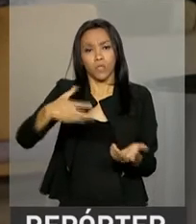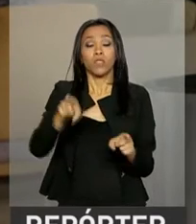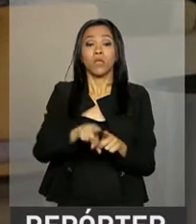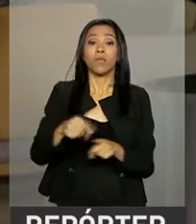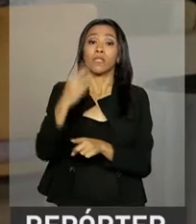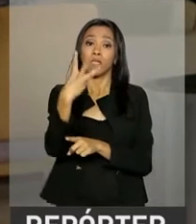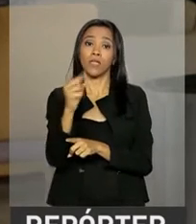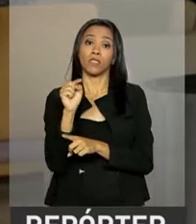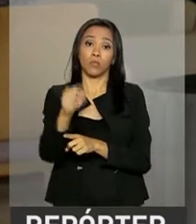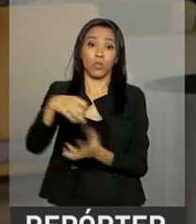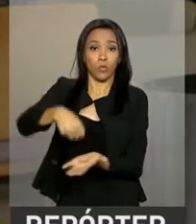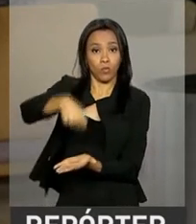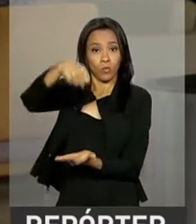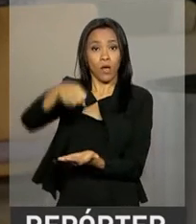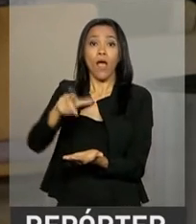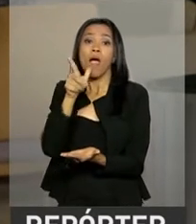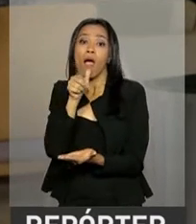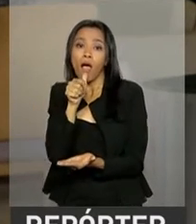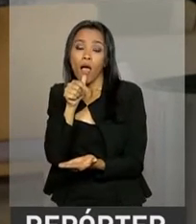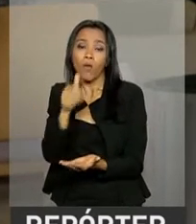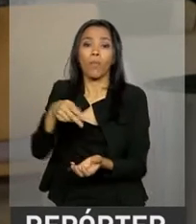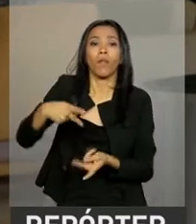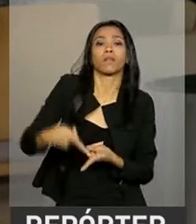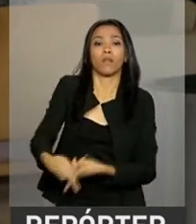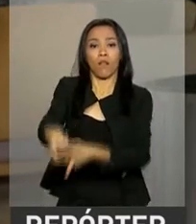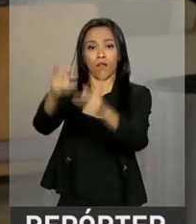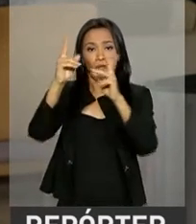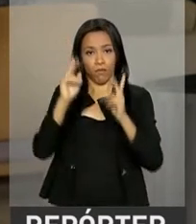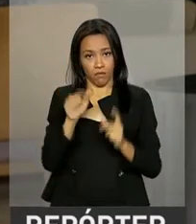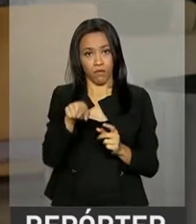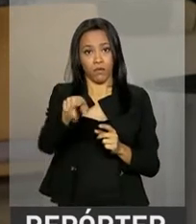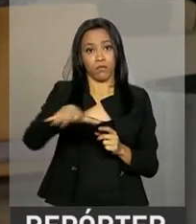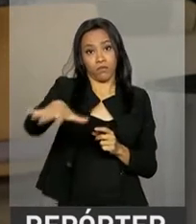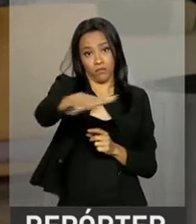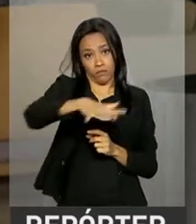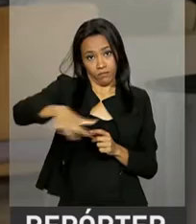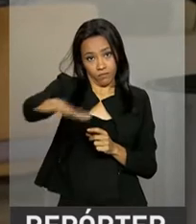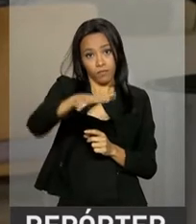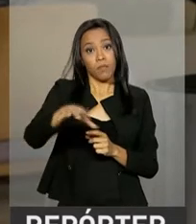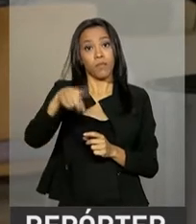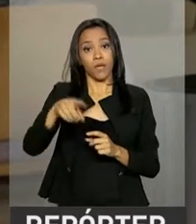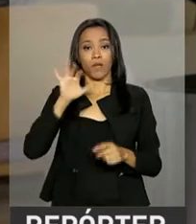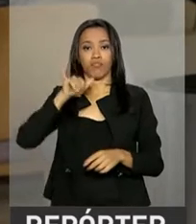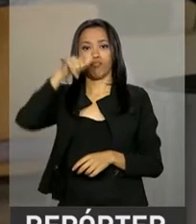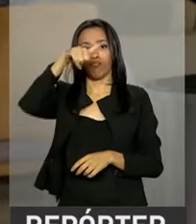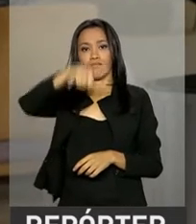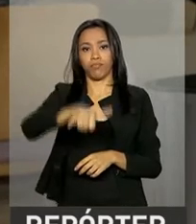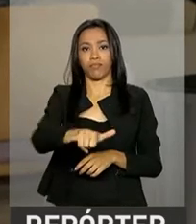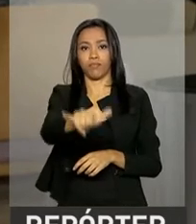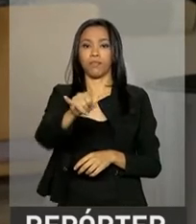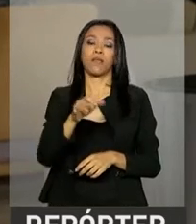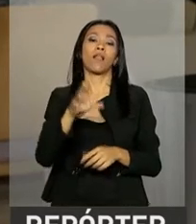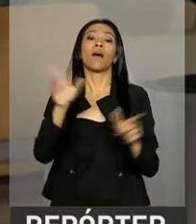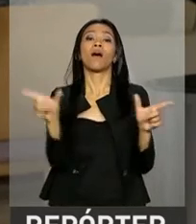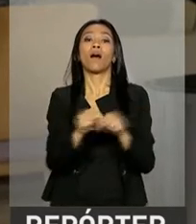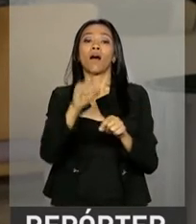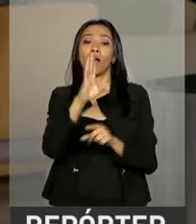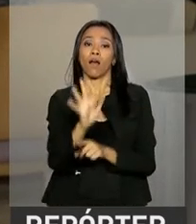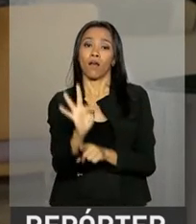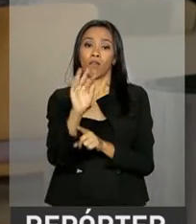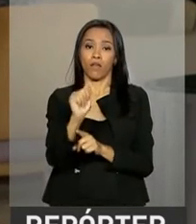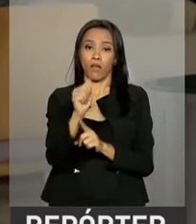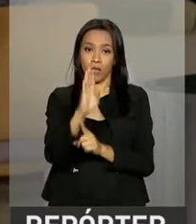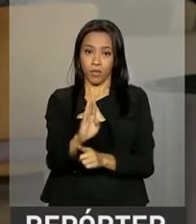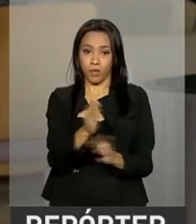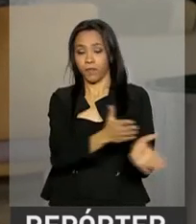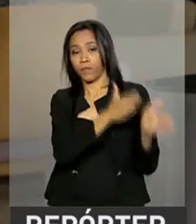galões de água lá para a região. Todo esse material ele foi transportado pela Força Aérea Brasileira. Já o DENIT, que é o